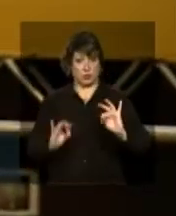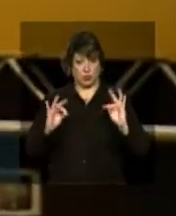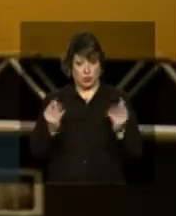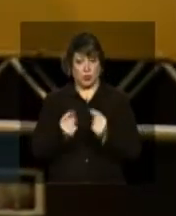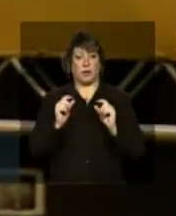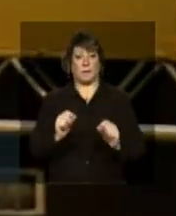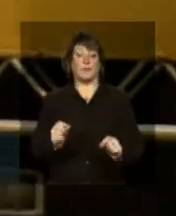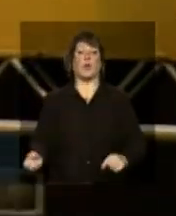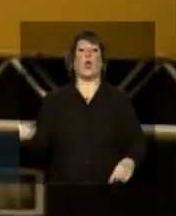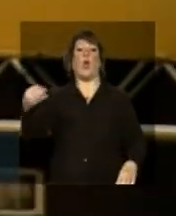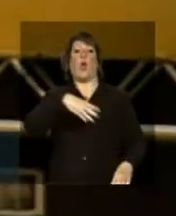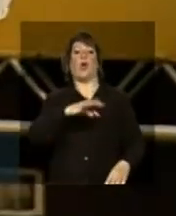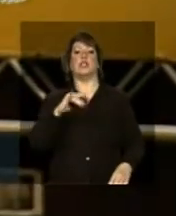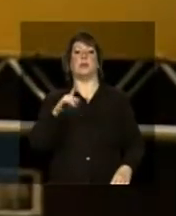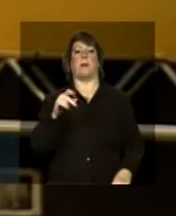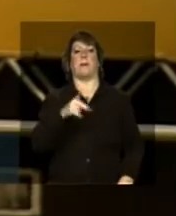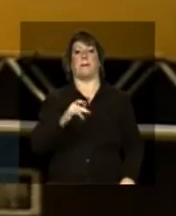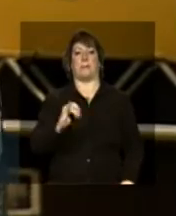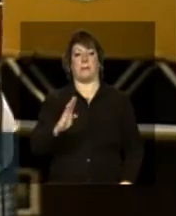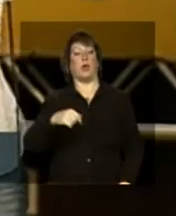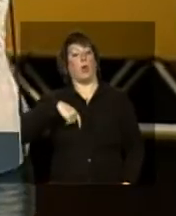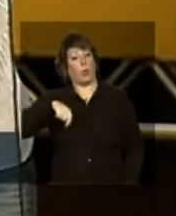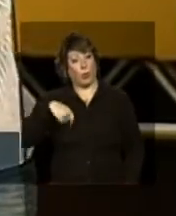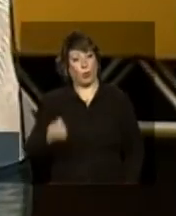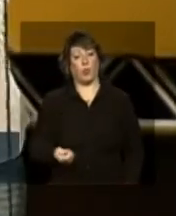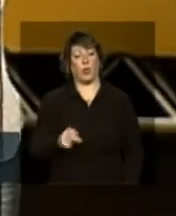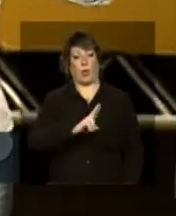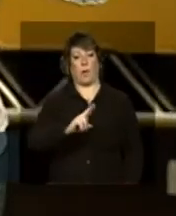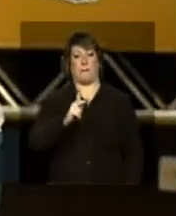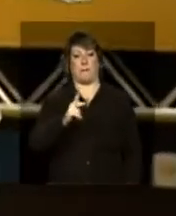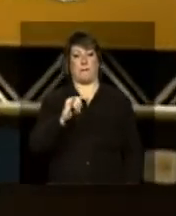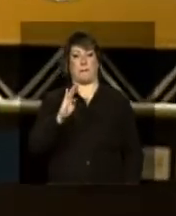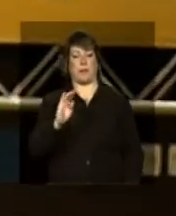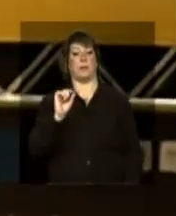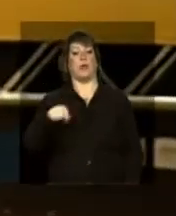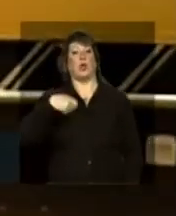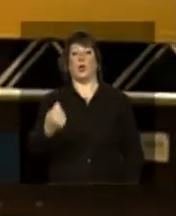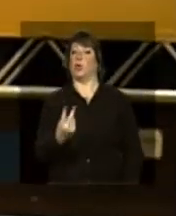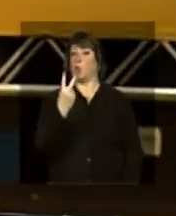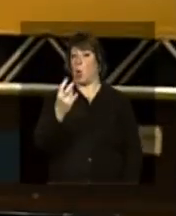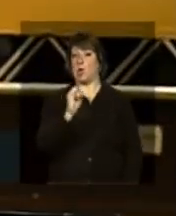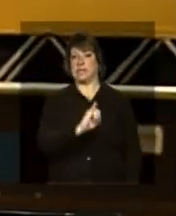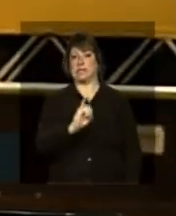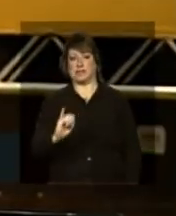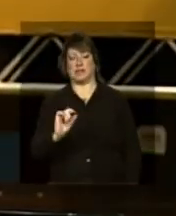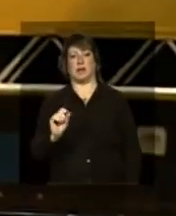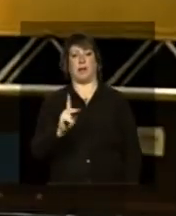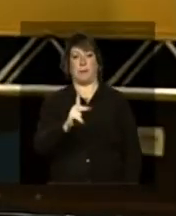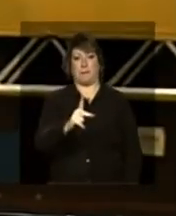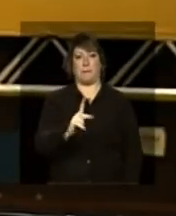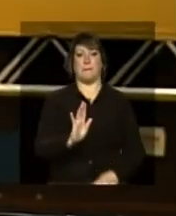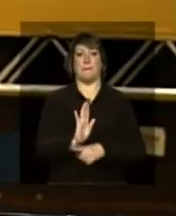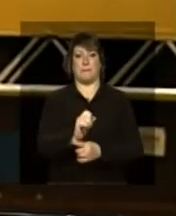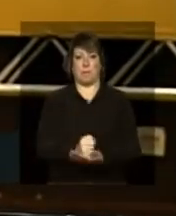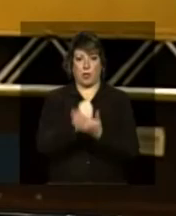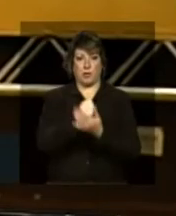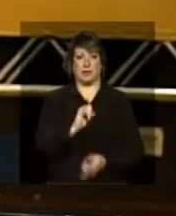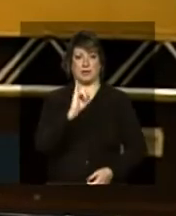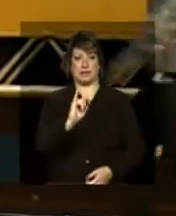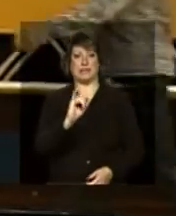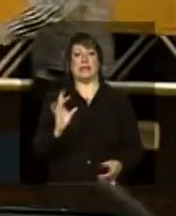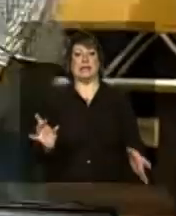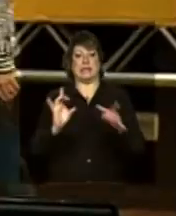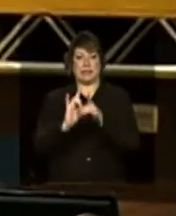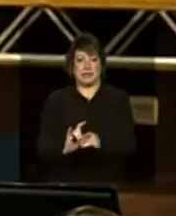de PIB. Eu vou chamar de PIB com dois I's: proteção integral